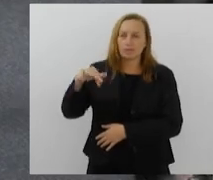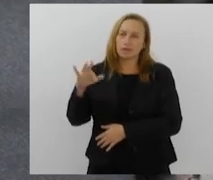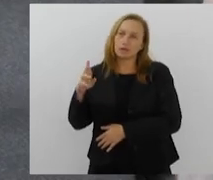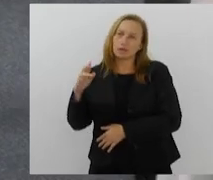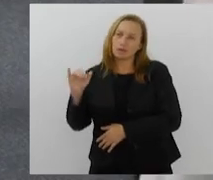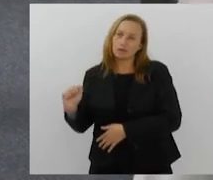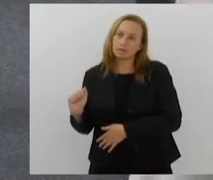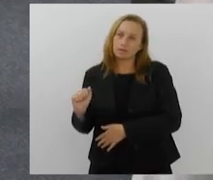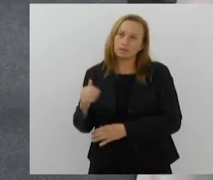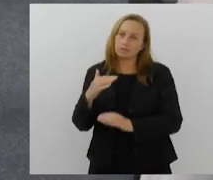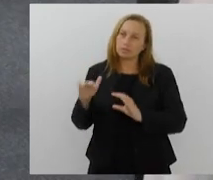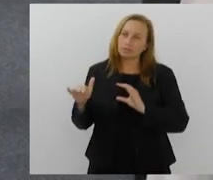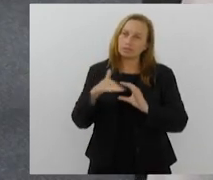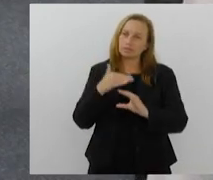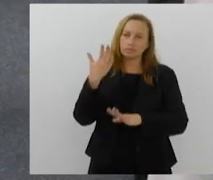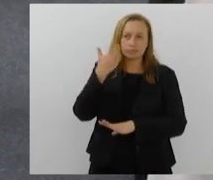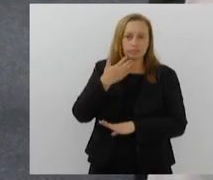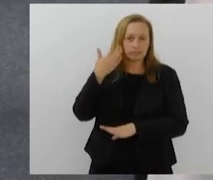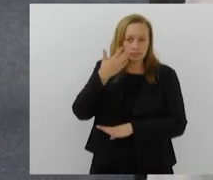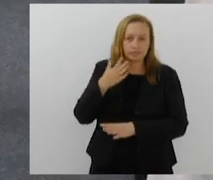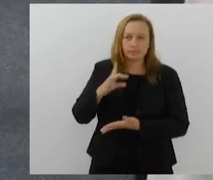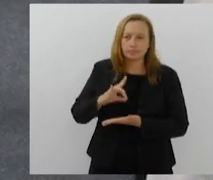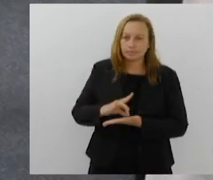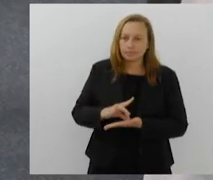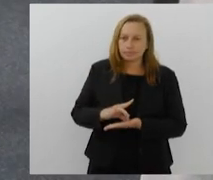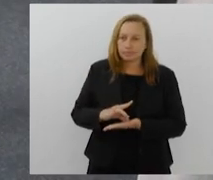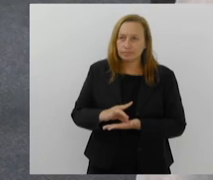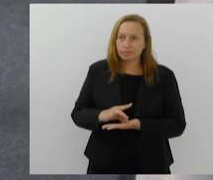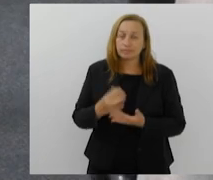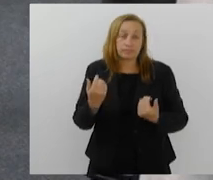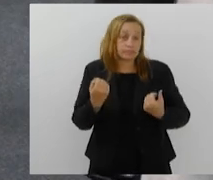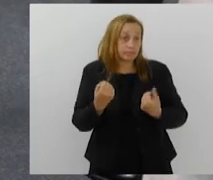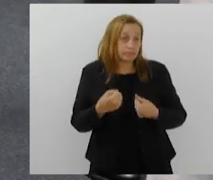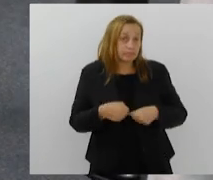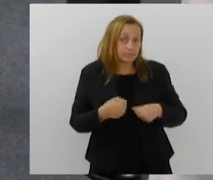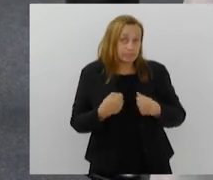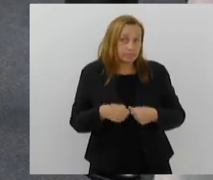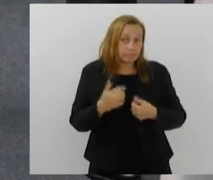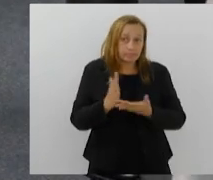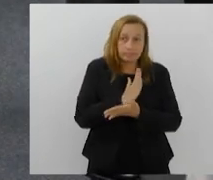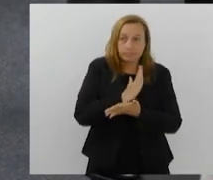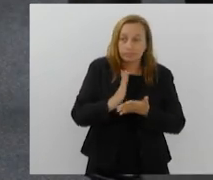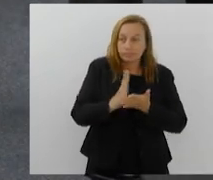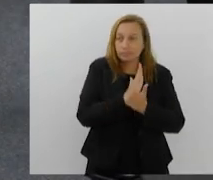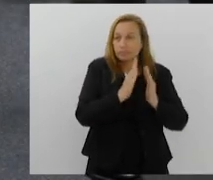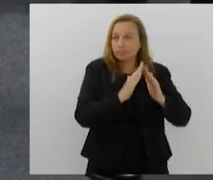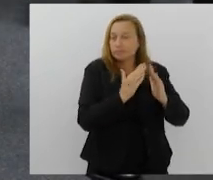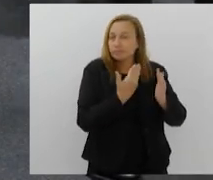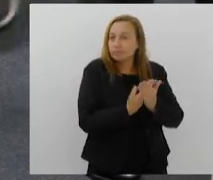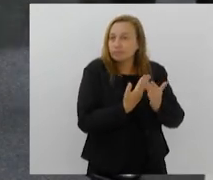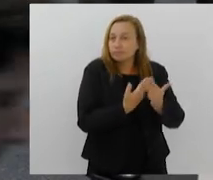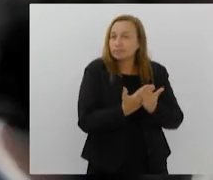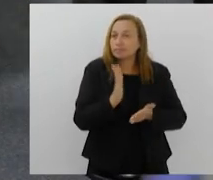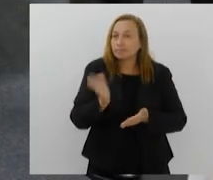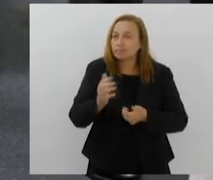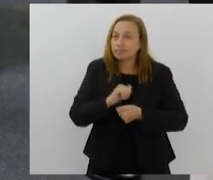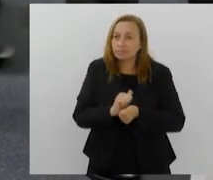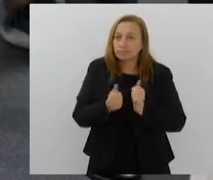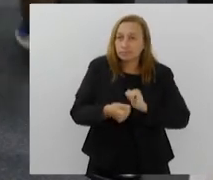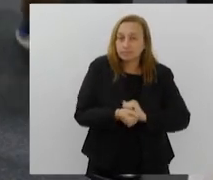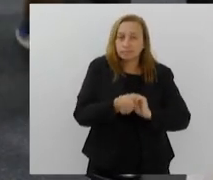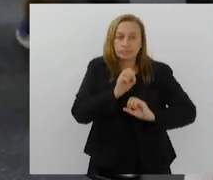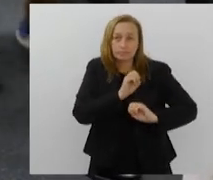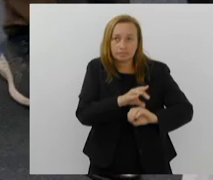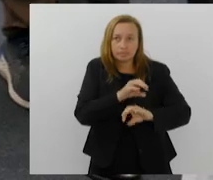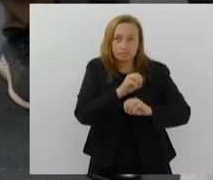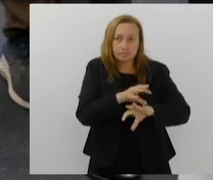O envio dessa mensagem, na realidade, é uma demanda de algumas escolas que já adotam ensino